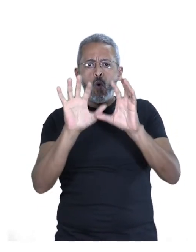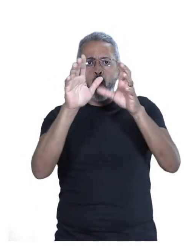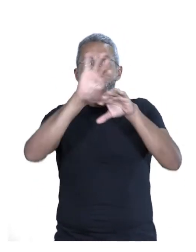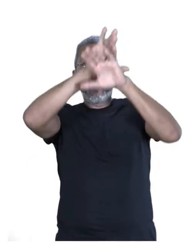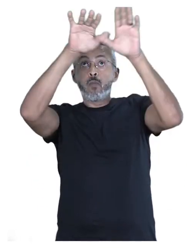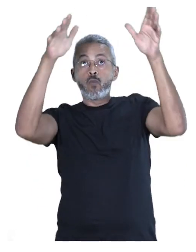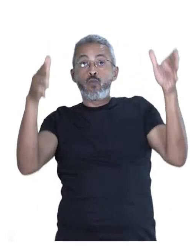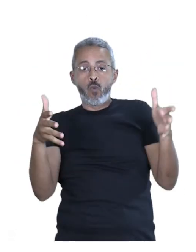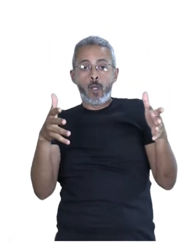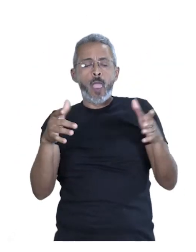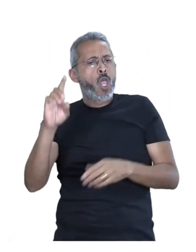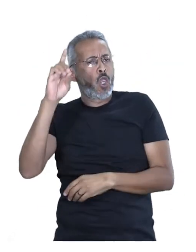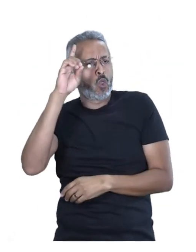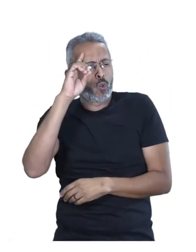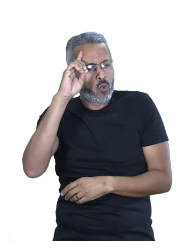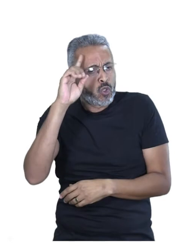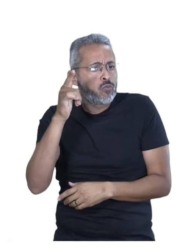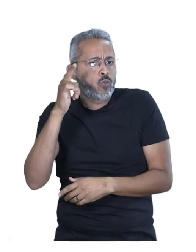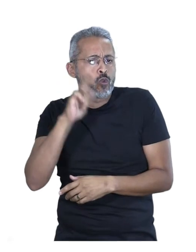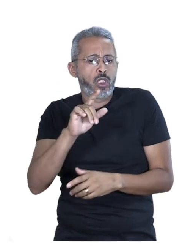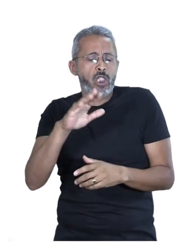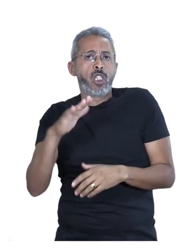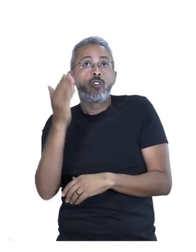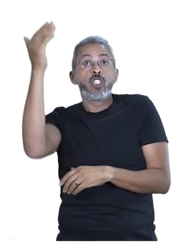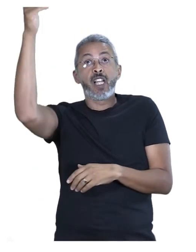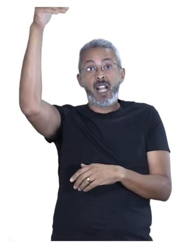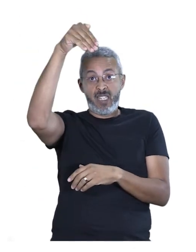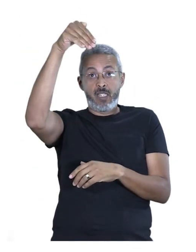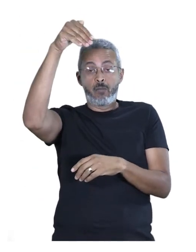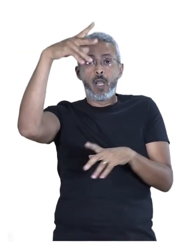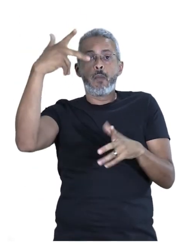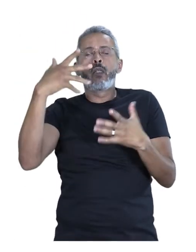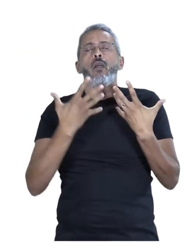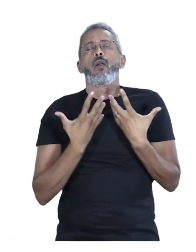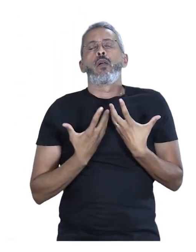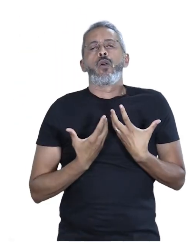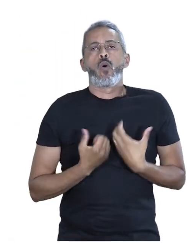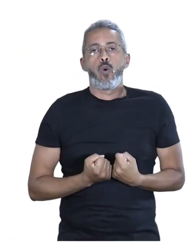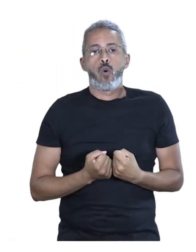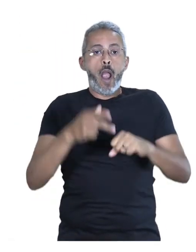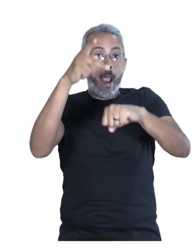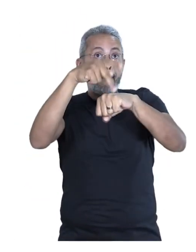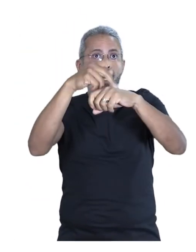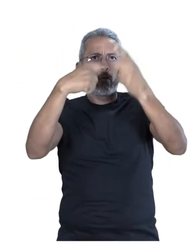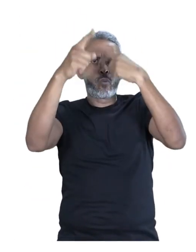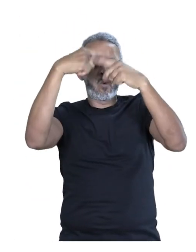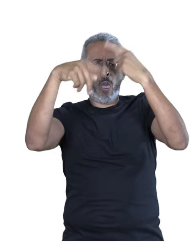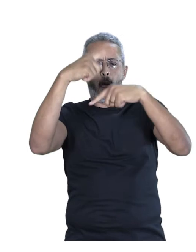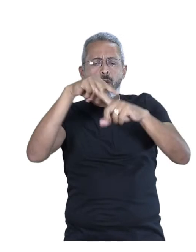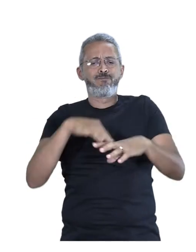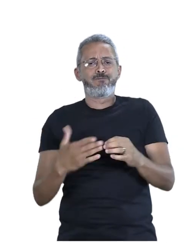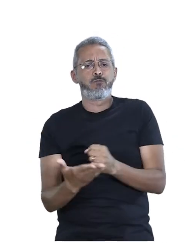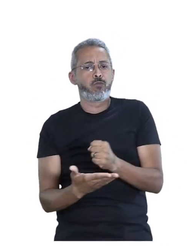Todos os dias, Sísifo atingia o topo do rochedo, contudo, era vencido pela exaustão. Assim, a